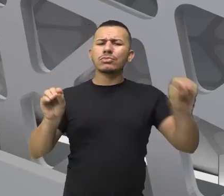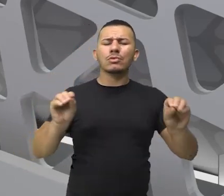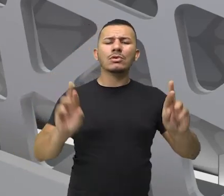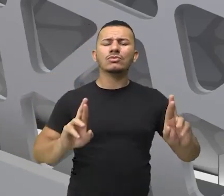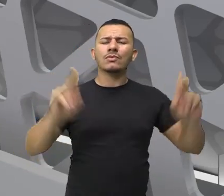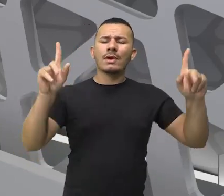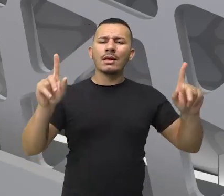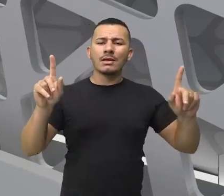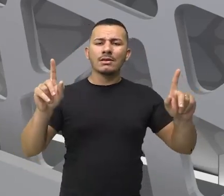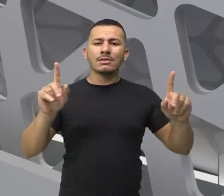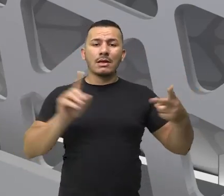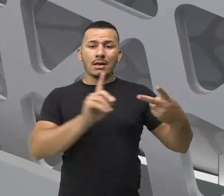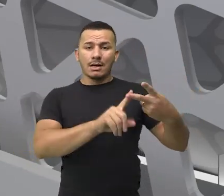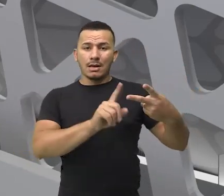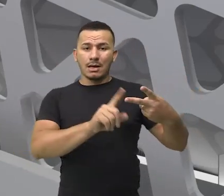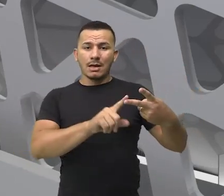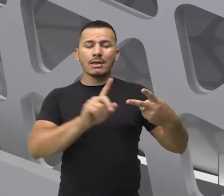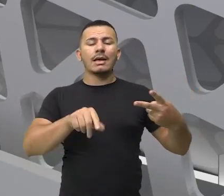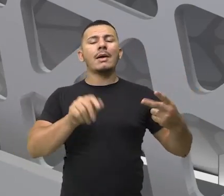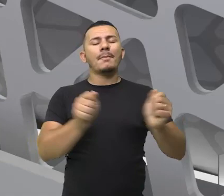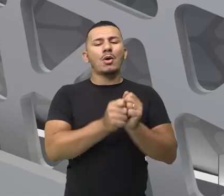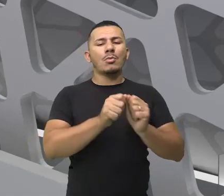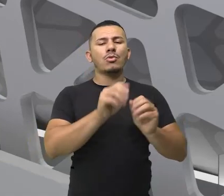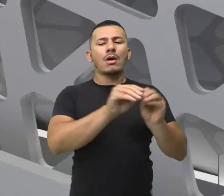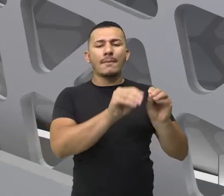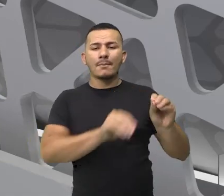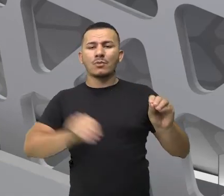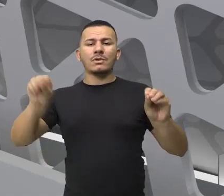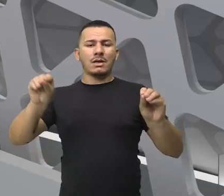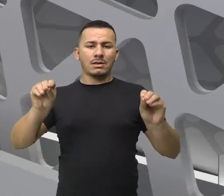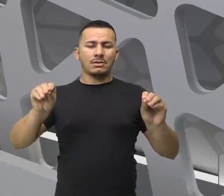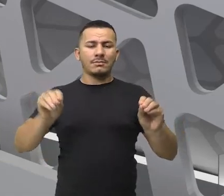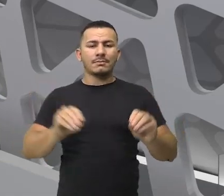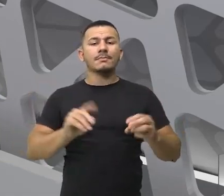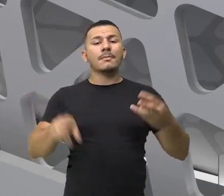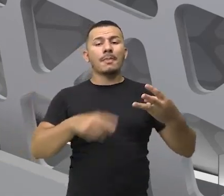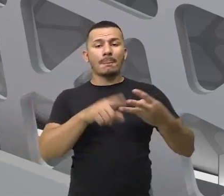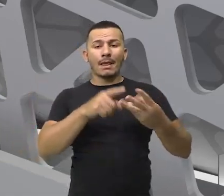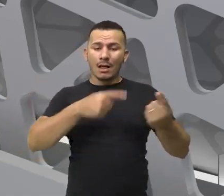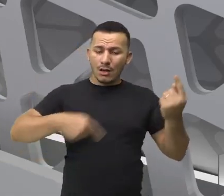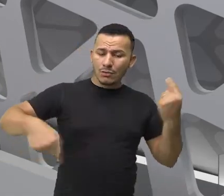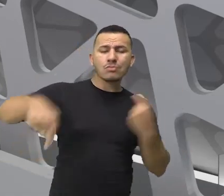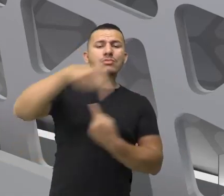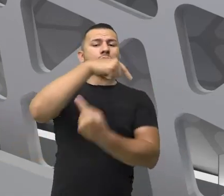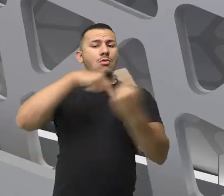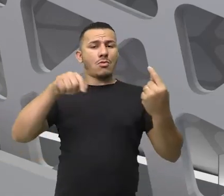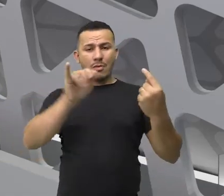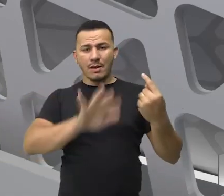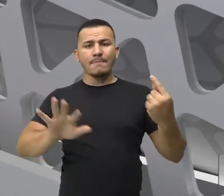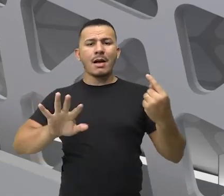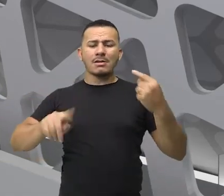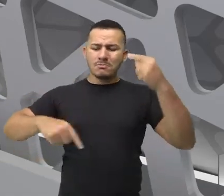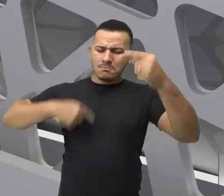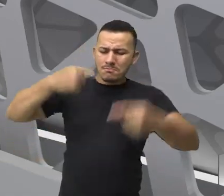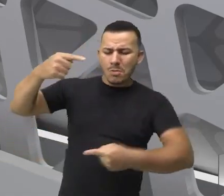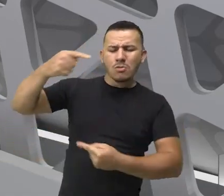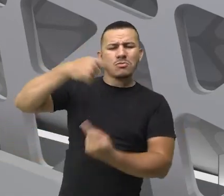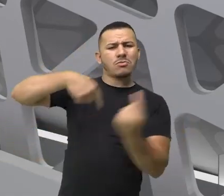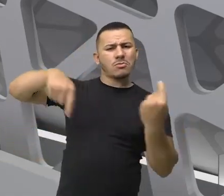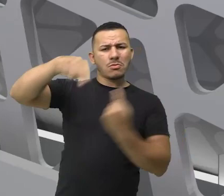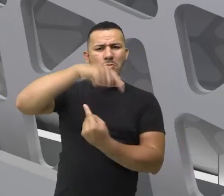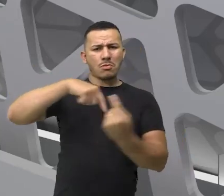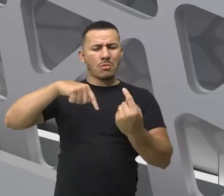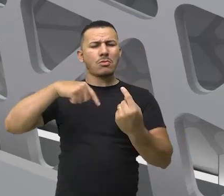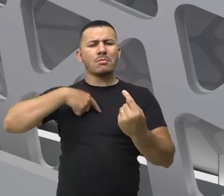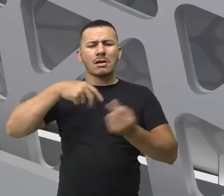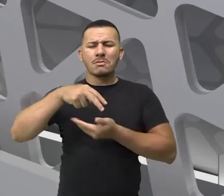para outro. Opa, por translação, porque ele manteve, né? E aí rodopiou o professor Aldemir de cabeça para baixo, cabeça para cima, subiu,